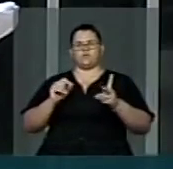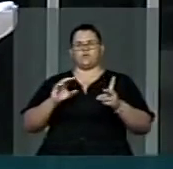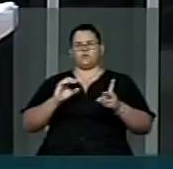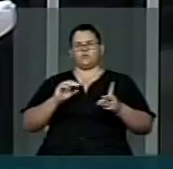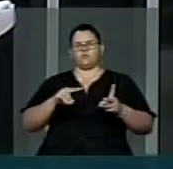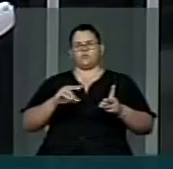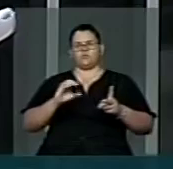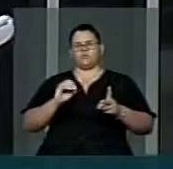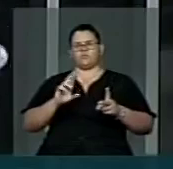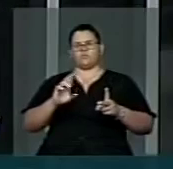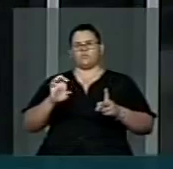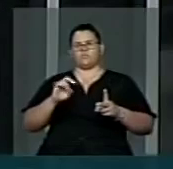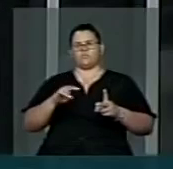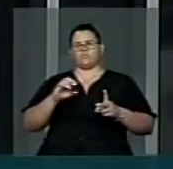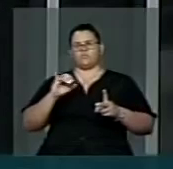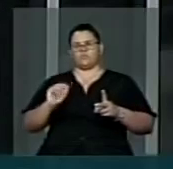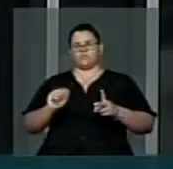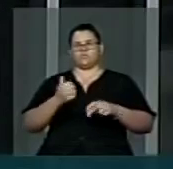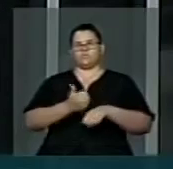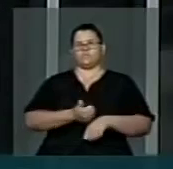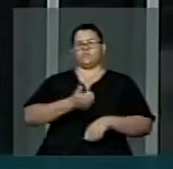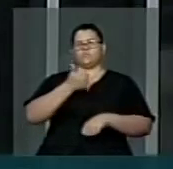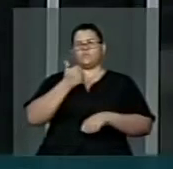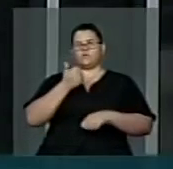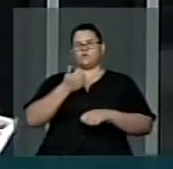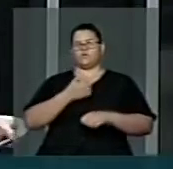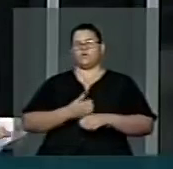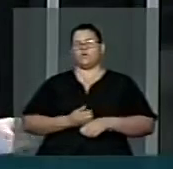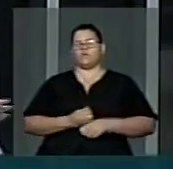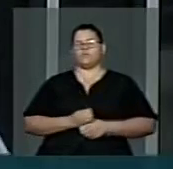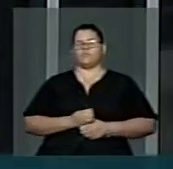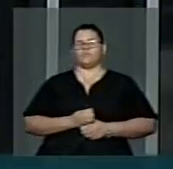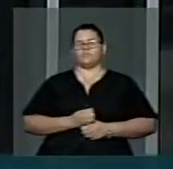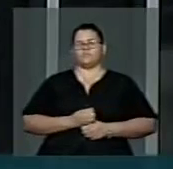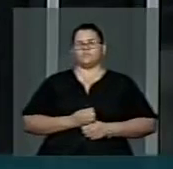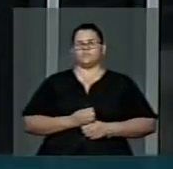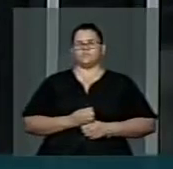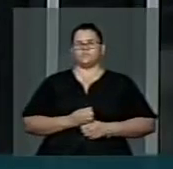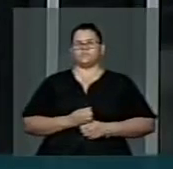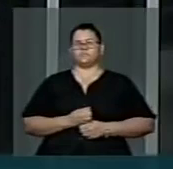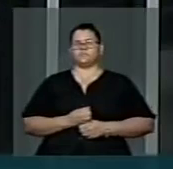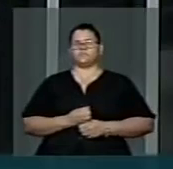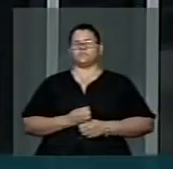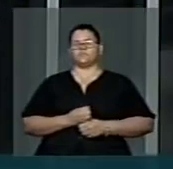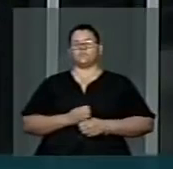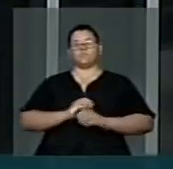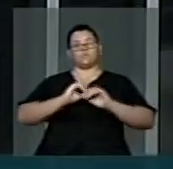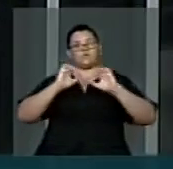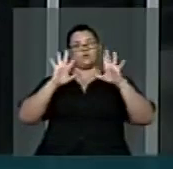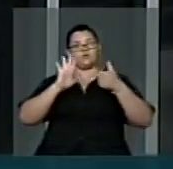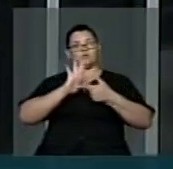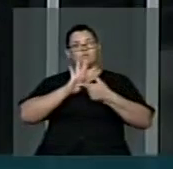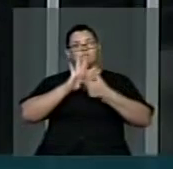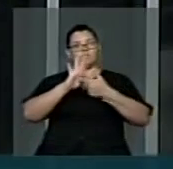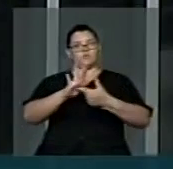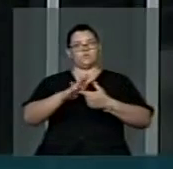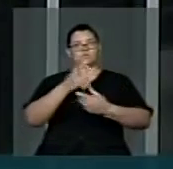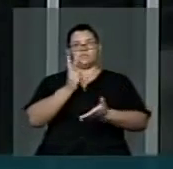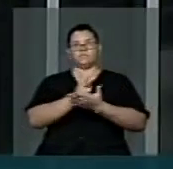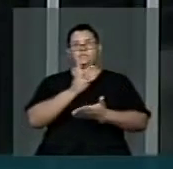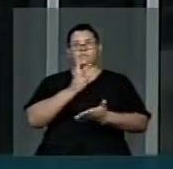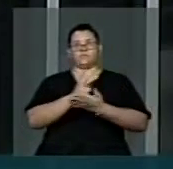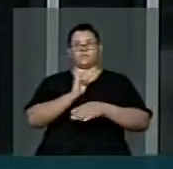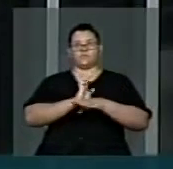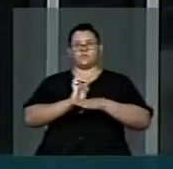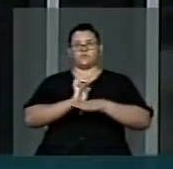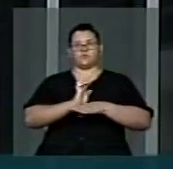instrumento eficaz para a melhoria da qualidade em geral. A evidência disso é que, mesmo com o Estado tido,